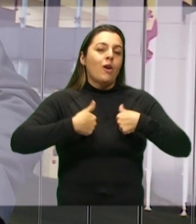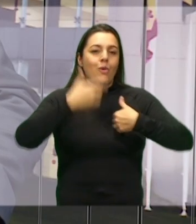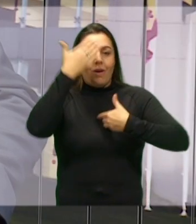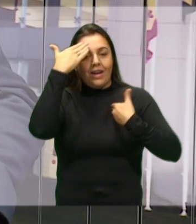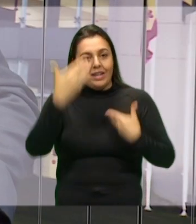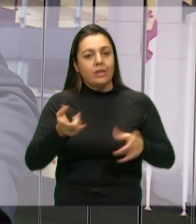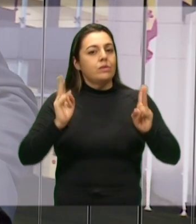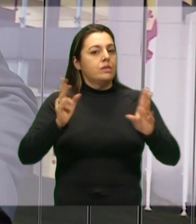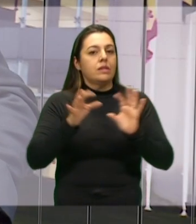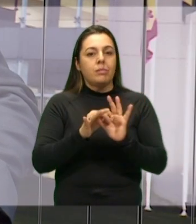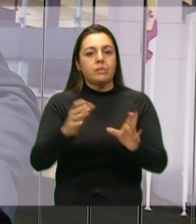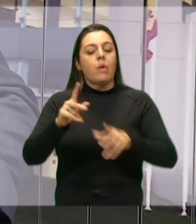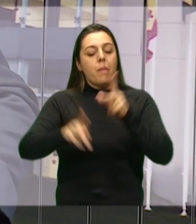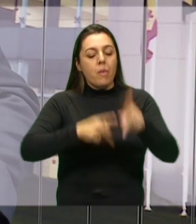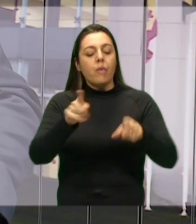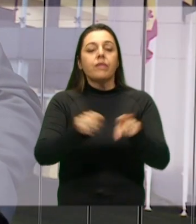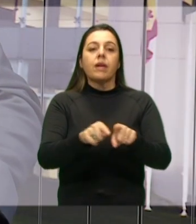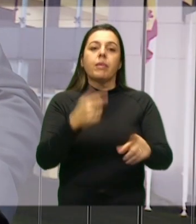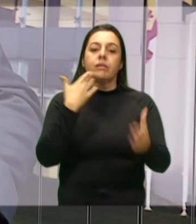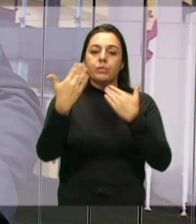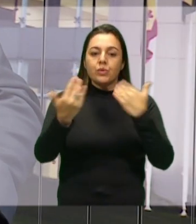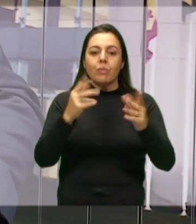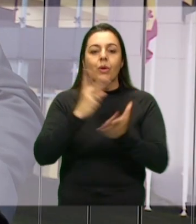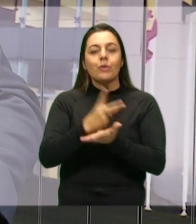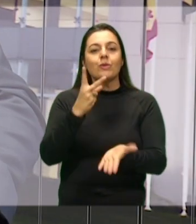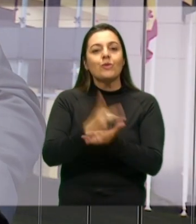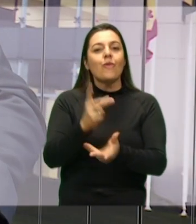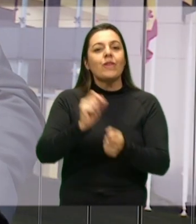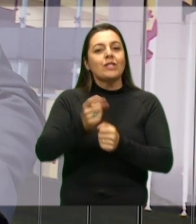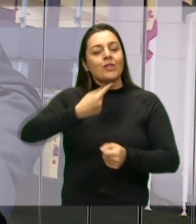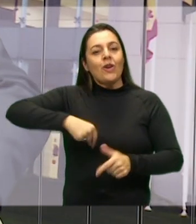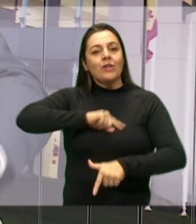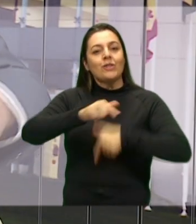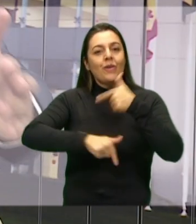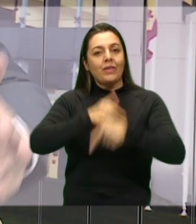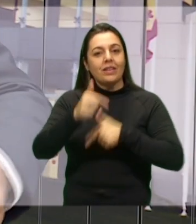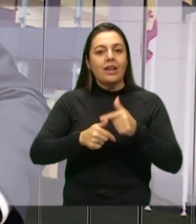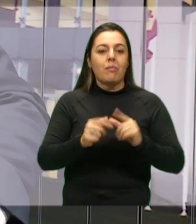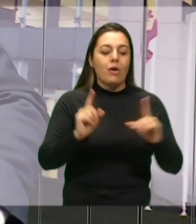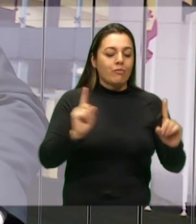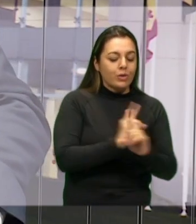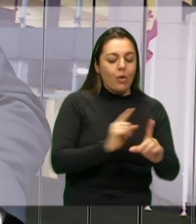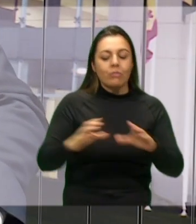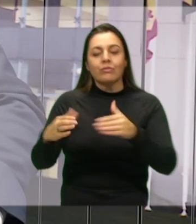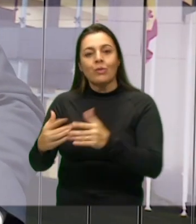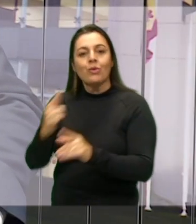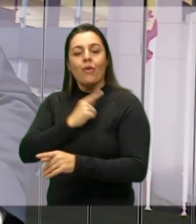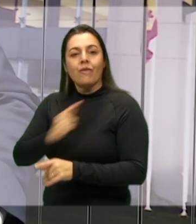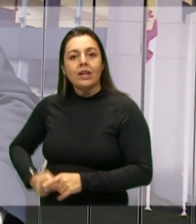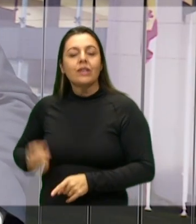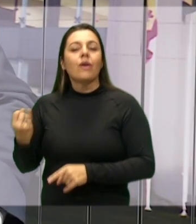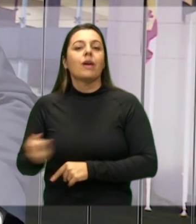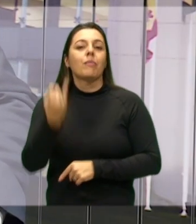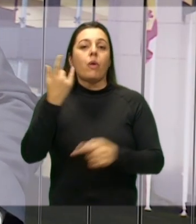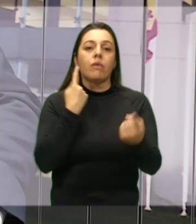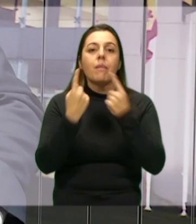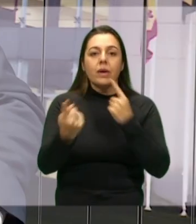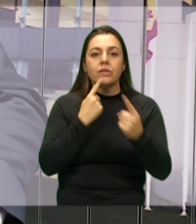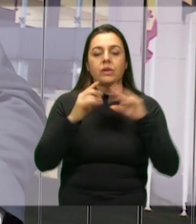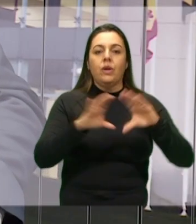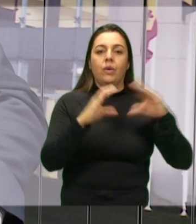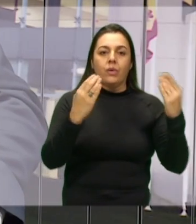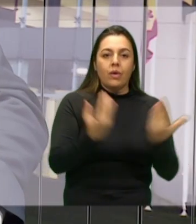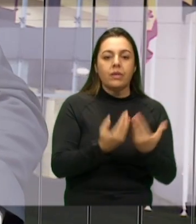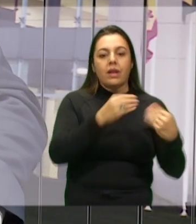estou à disposição da população também e a gente continua aqui fazendo nosso trabalho, seja na oposição, na situação. O importante é o diálogo com a